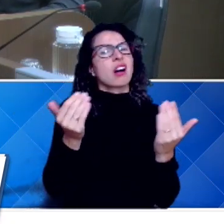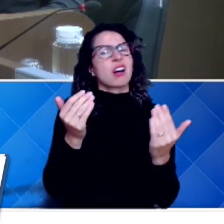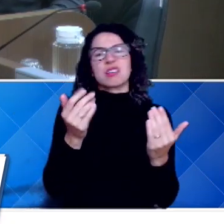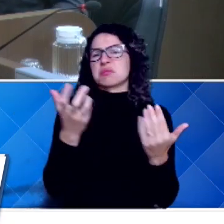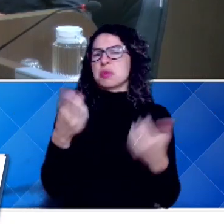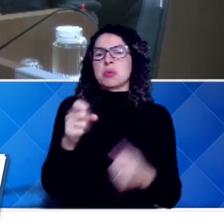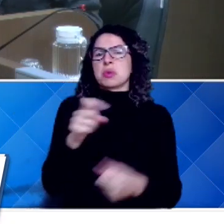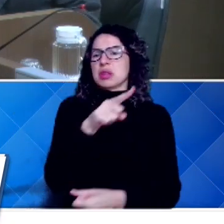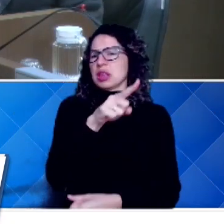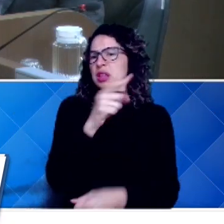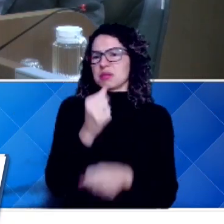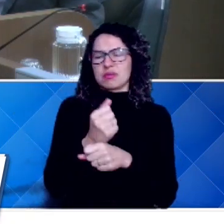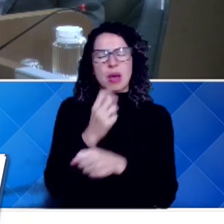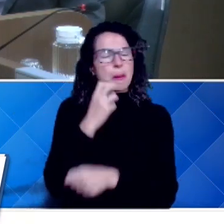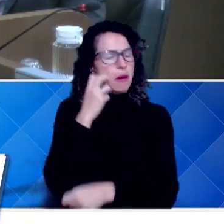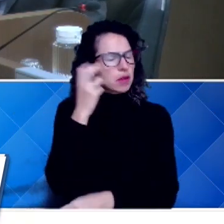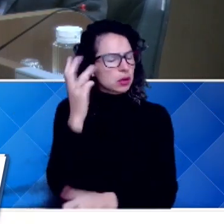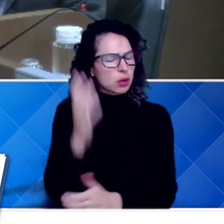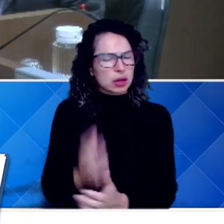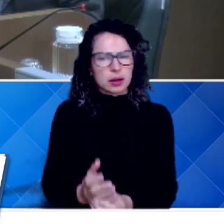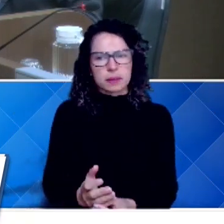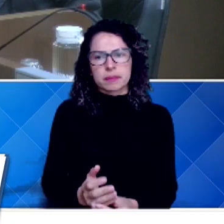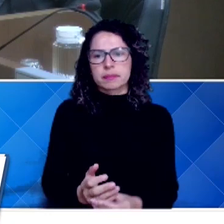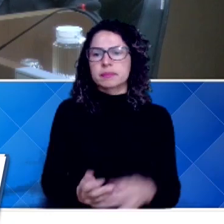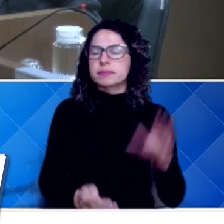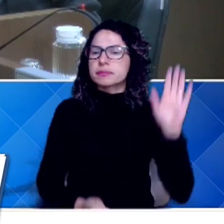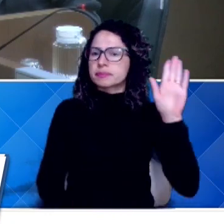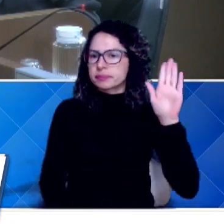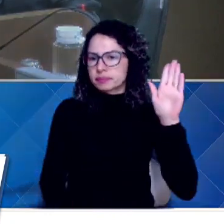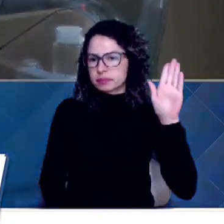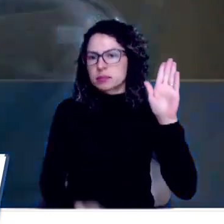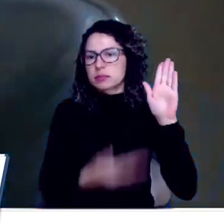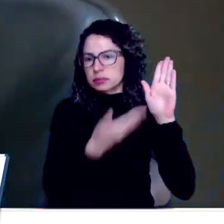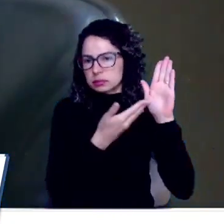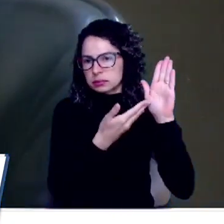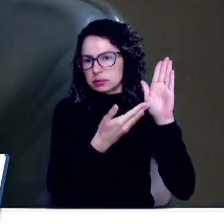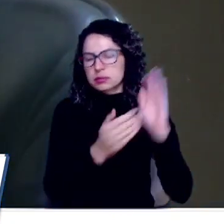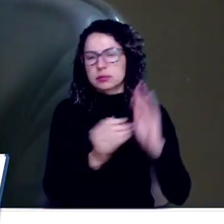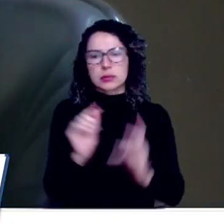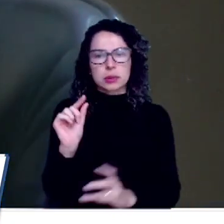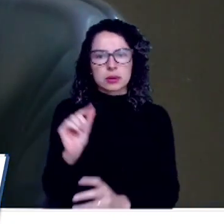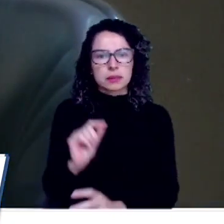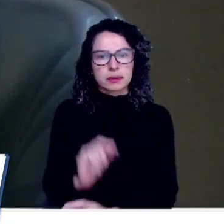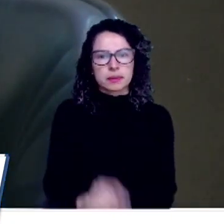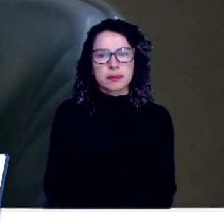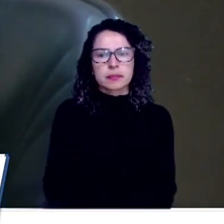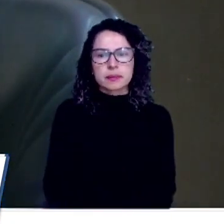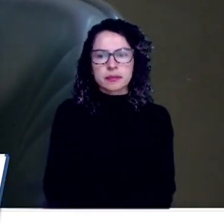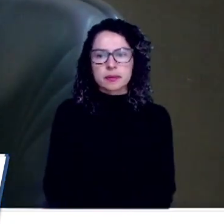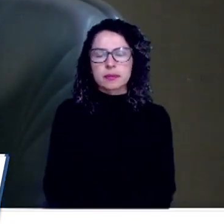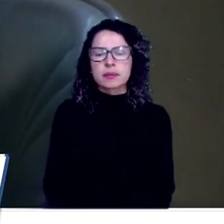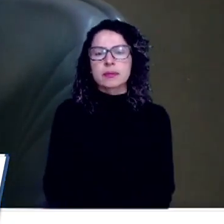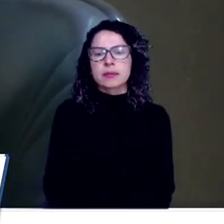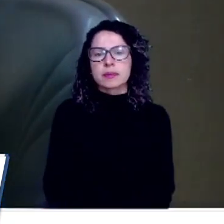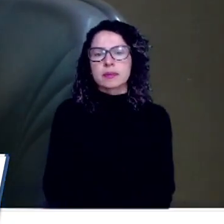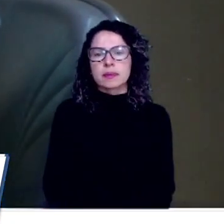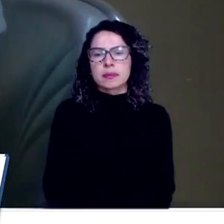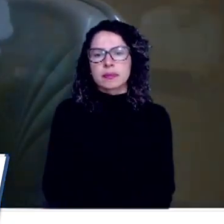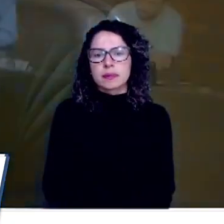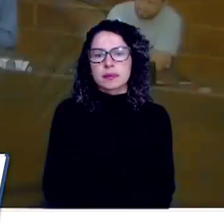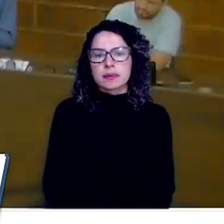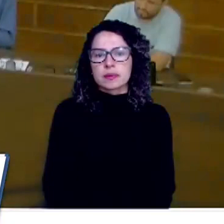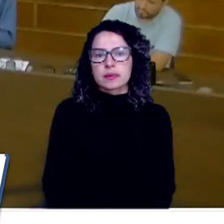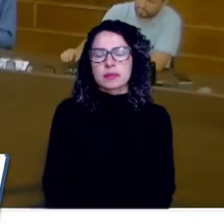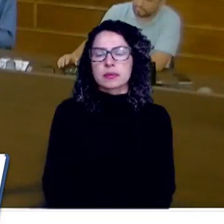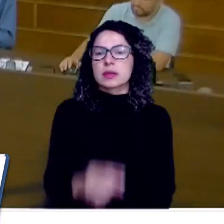Uma vergonha. Peço a palavra. Só um minutinho, já passo a palavra ao vereador Claudinei. Vereador